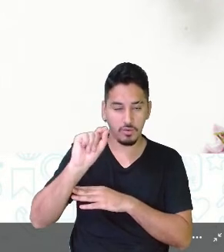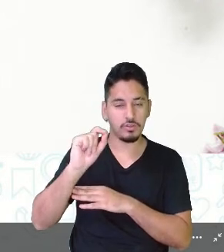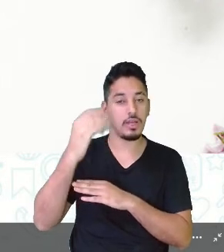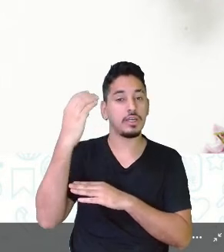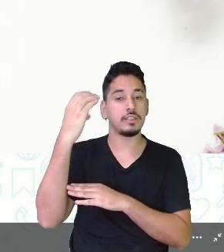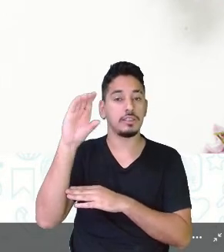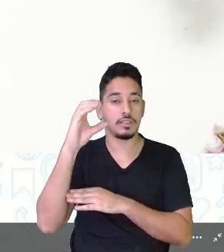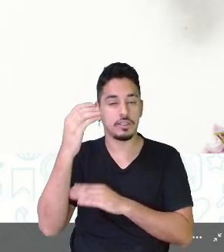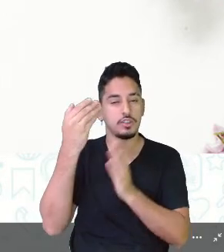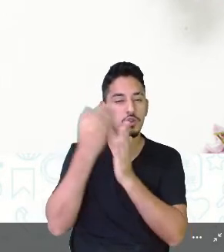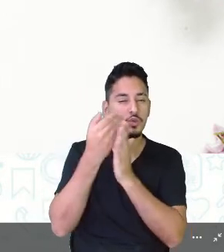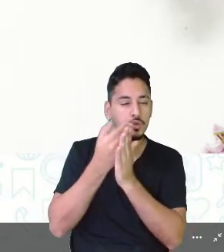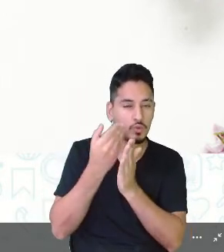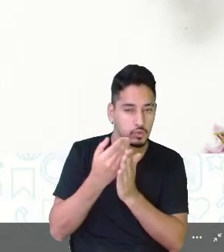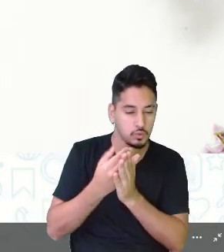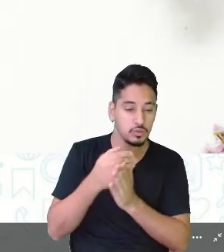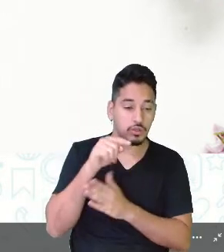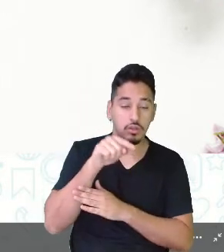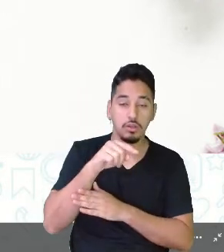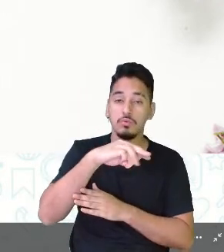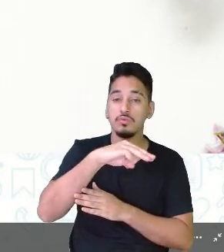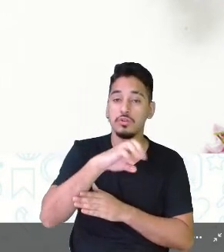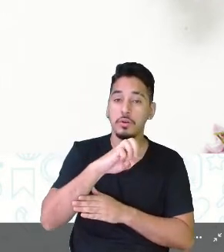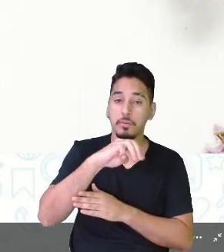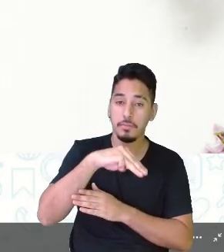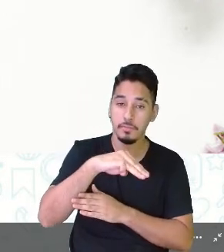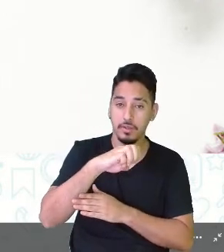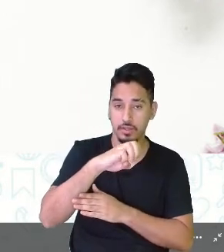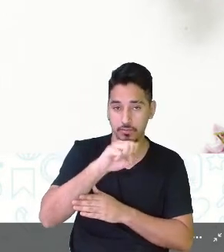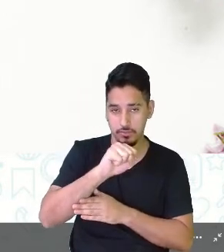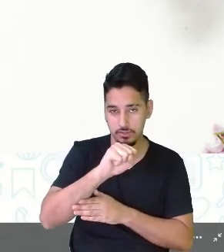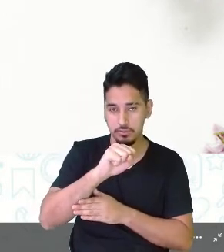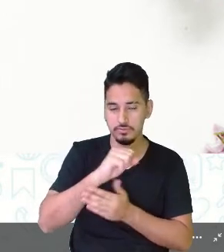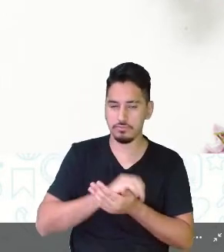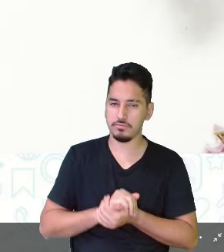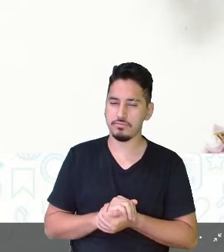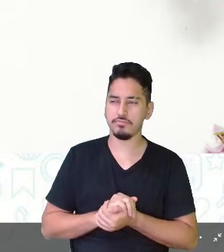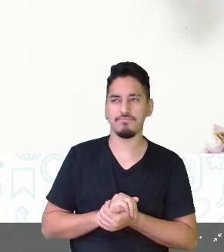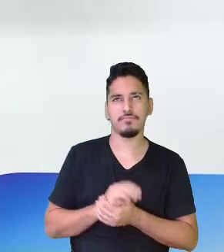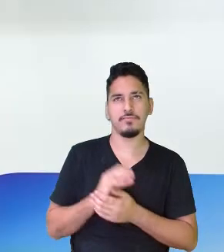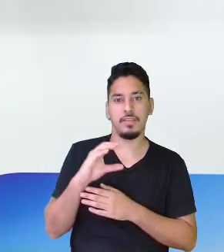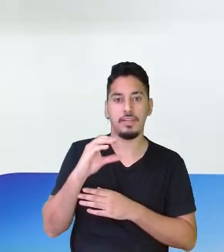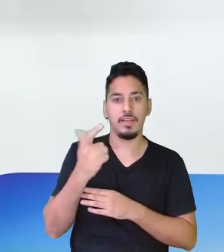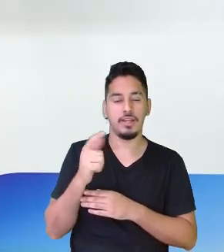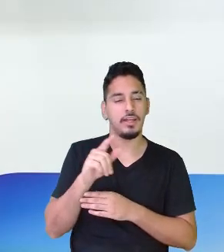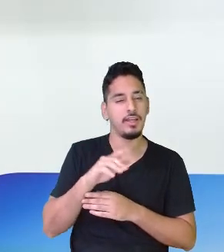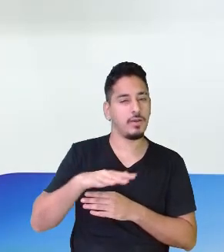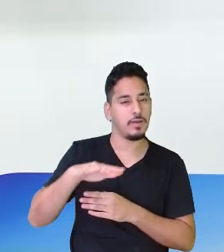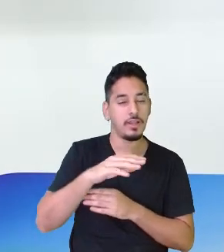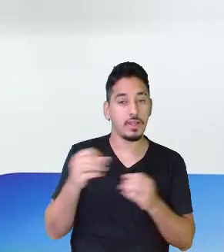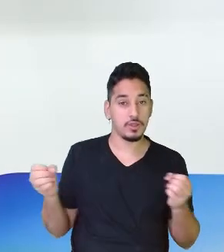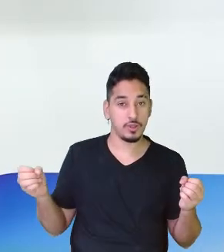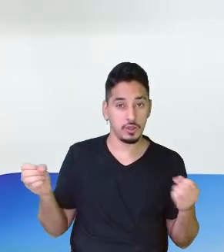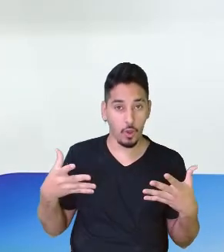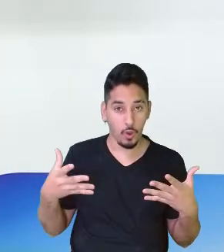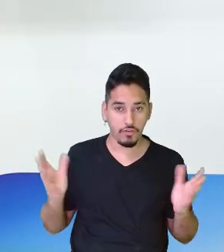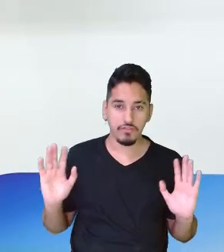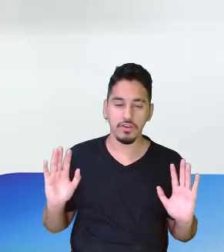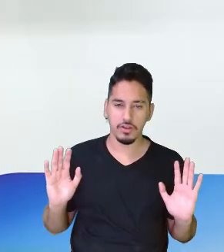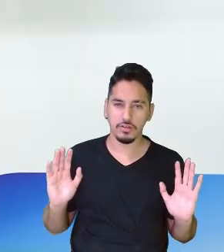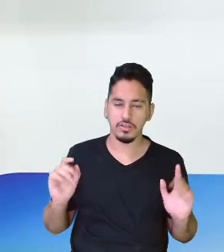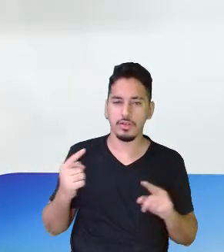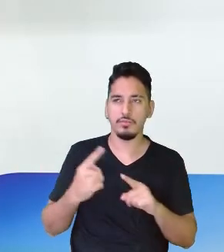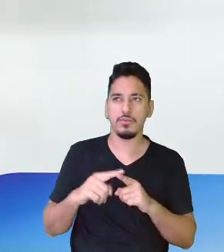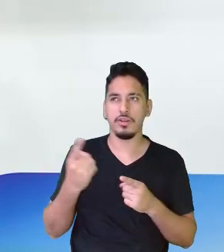se dedica aos memes, ao estudo dos memes. Então, veja, claro que é um campo de estudo recente, né? Visto que